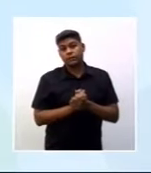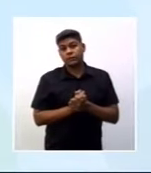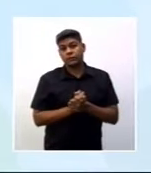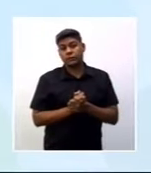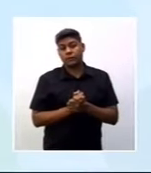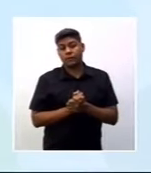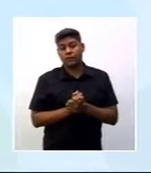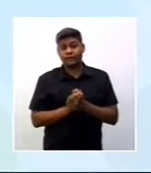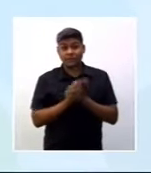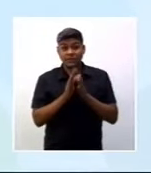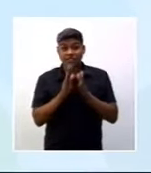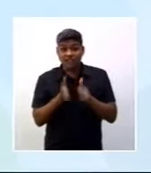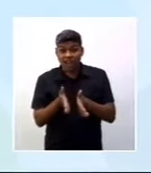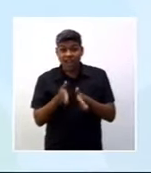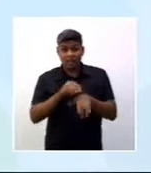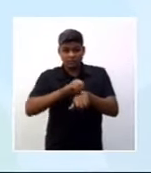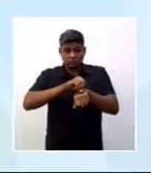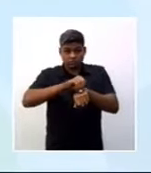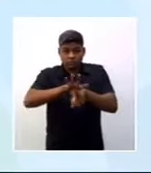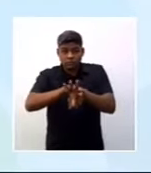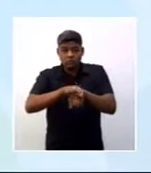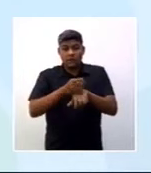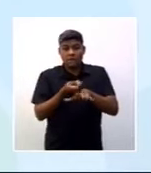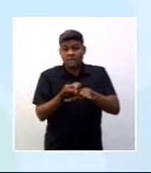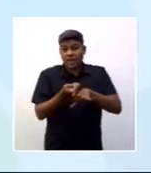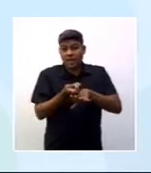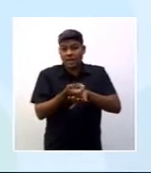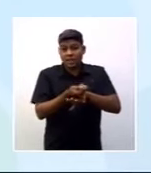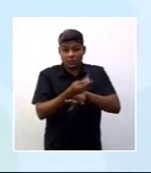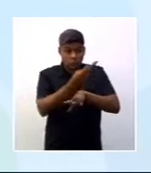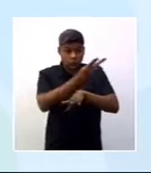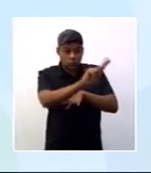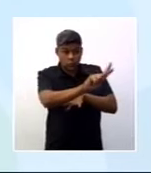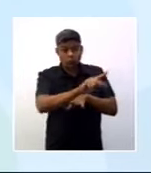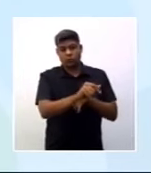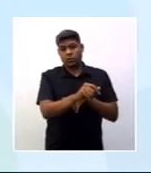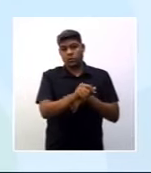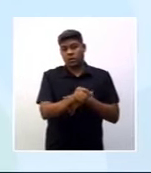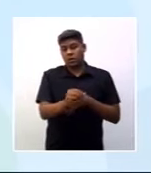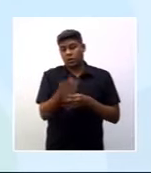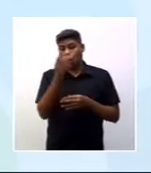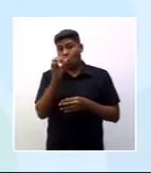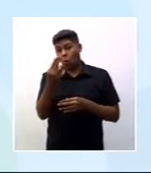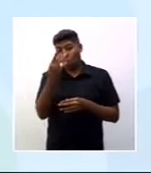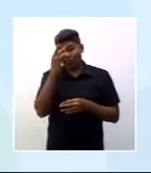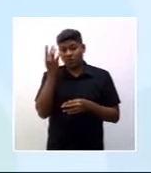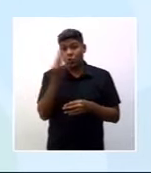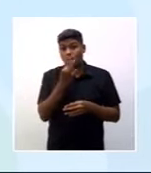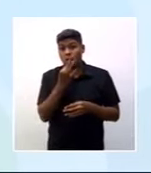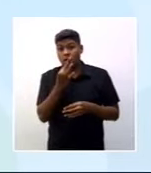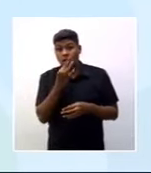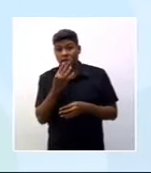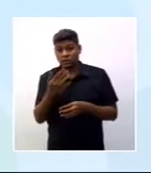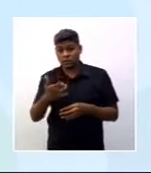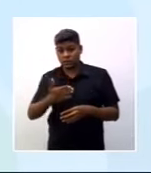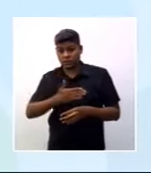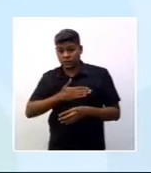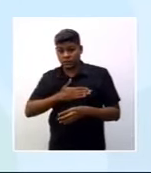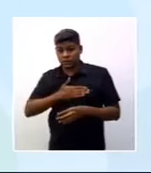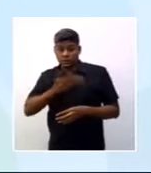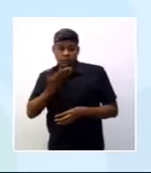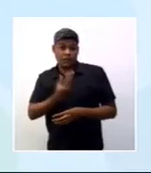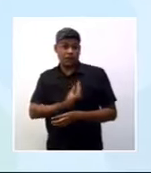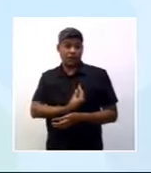vocês já espalharam em algum momento fake news sobre você ou sobre alguém que você conhece isso impactou negativamente